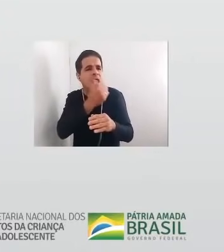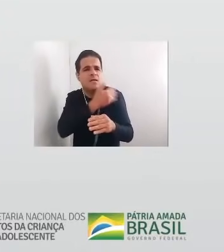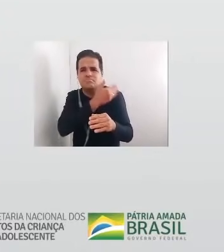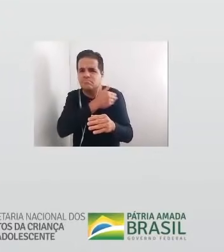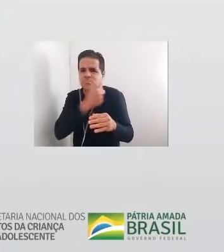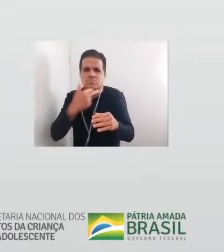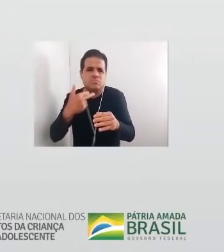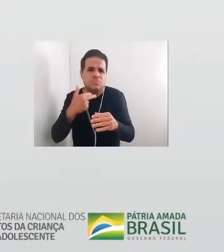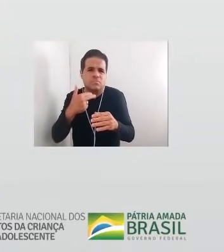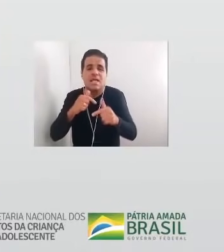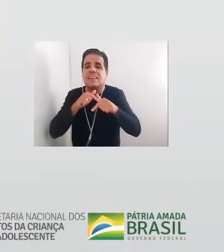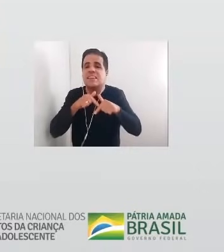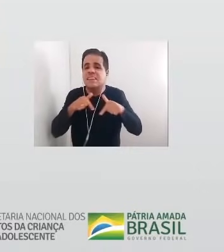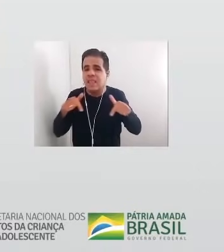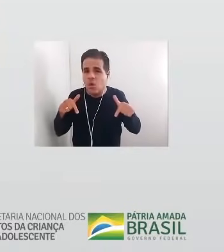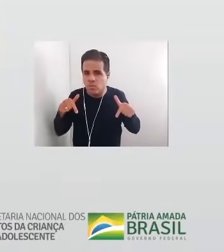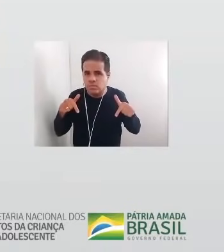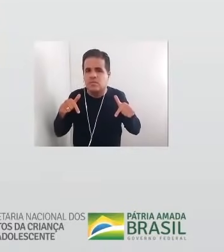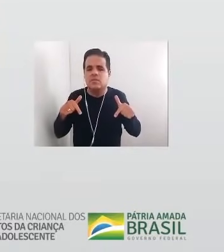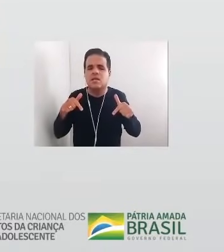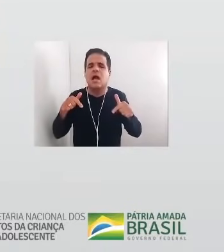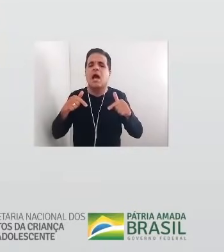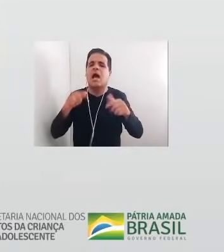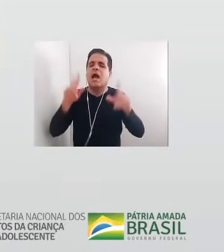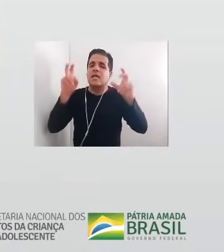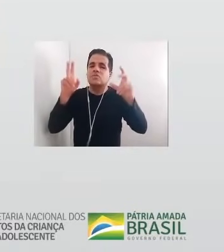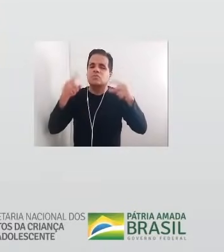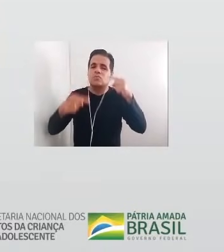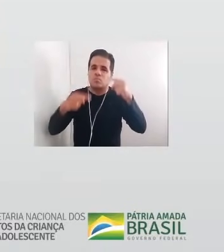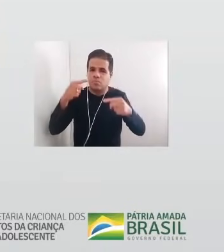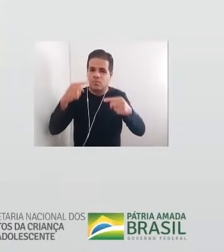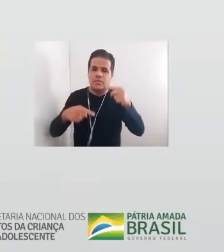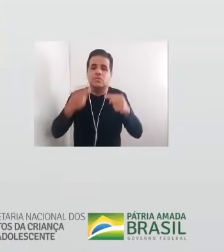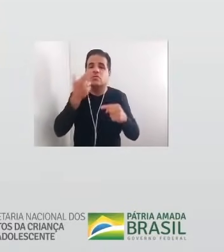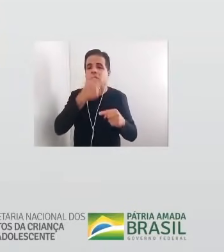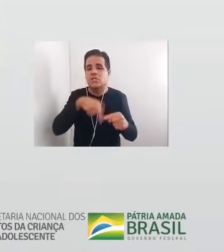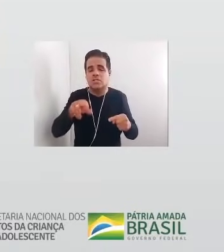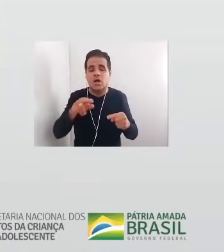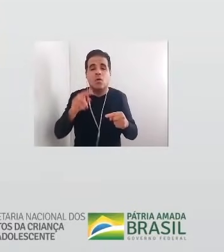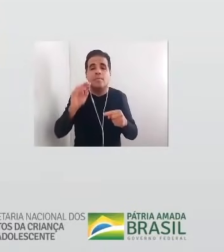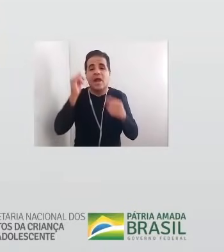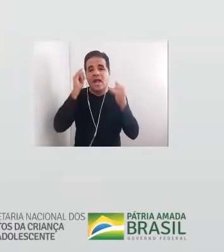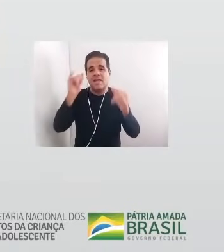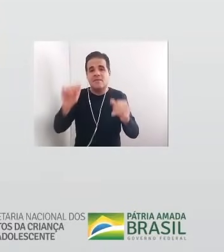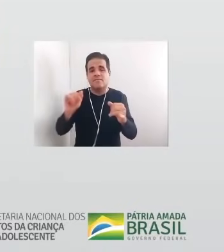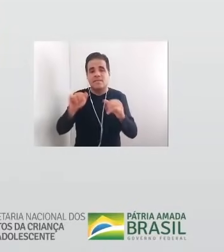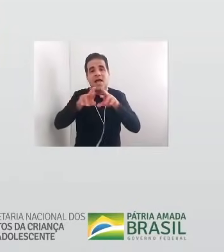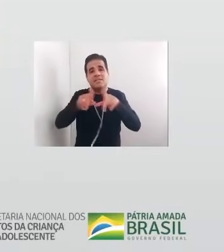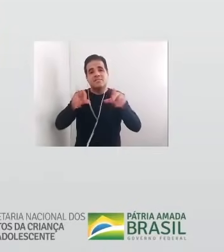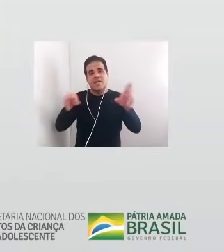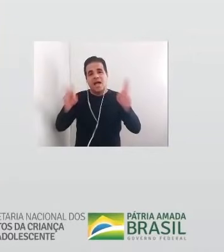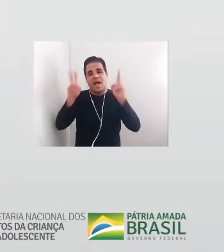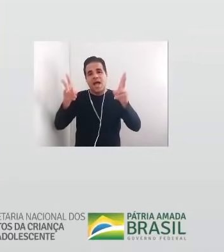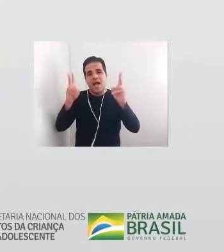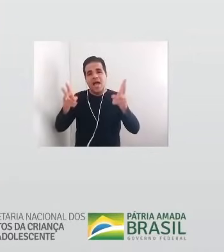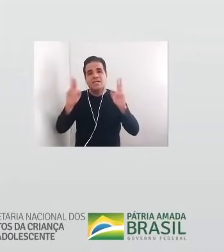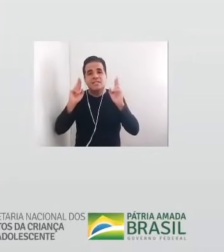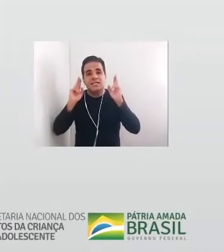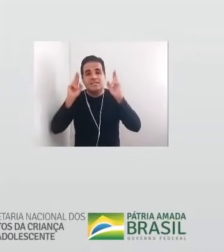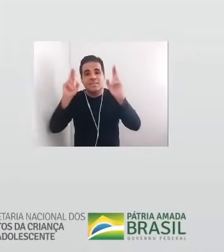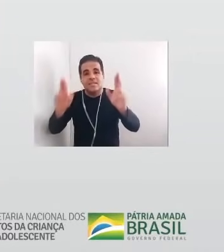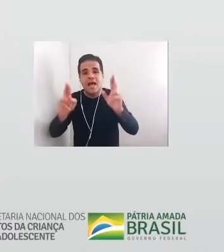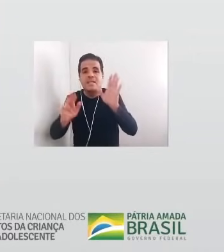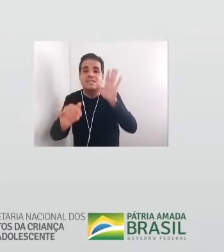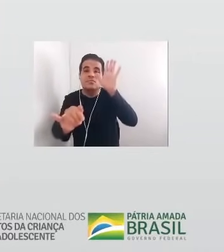vista religioso e político, para que os alunos possam manter a diversidade, ter a sua diversidade respeitada e a sua